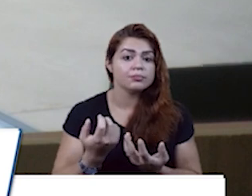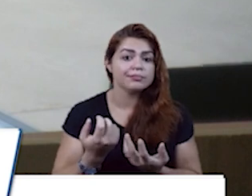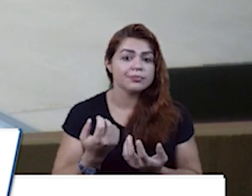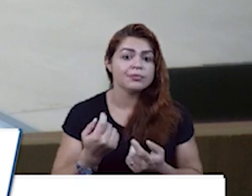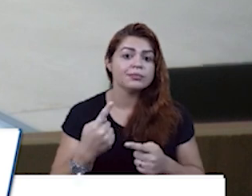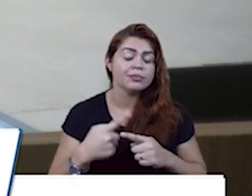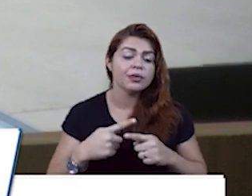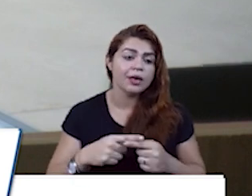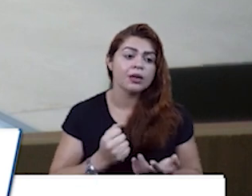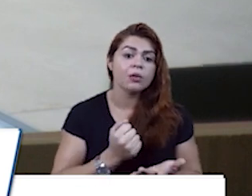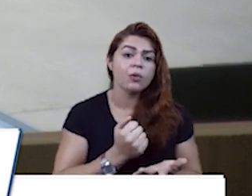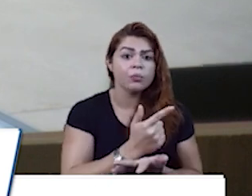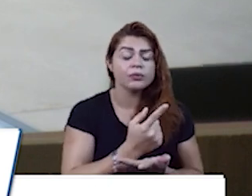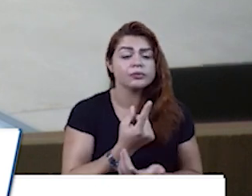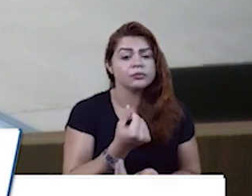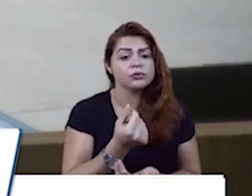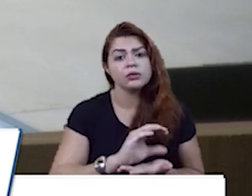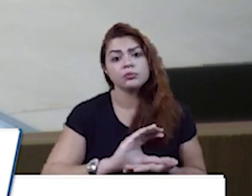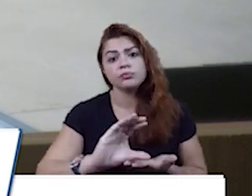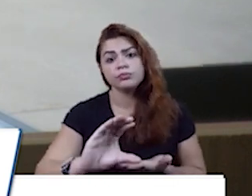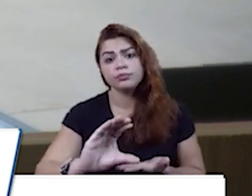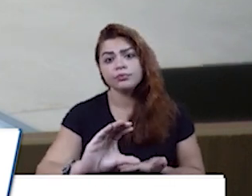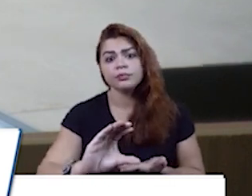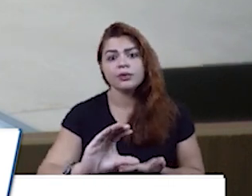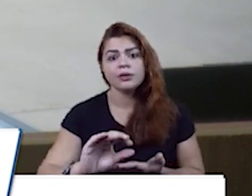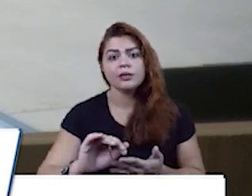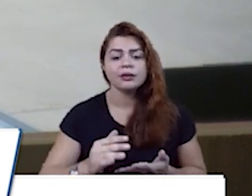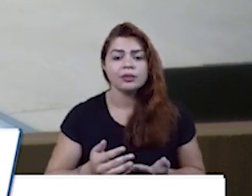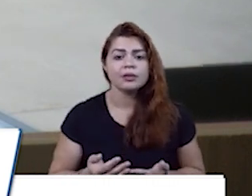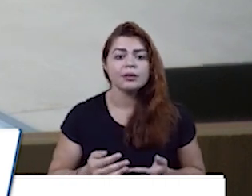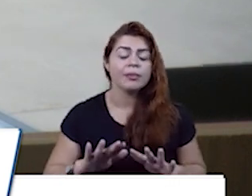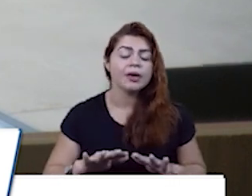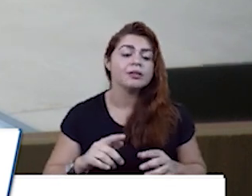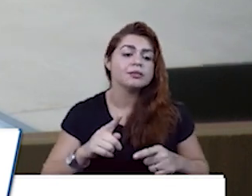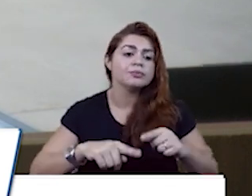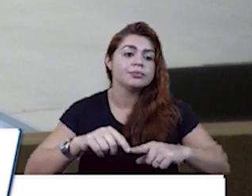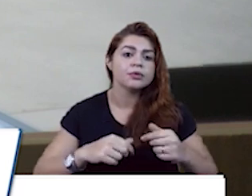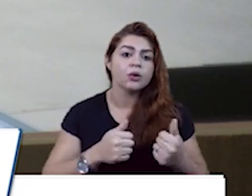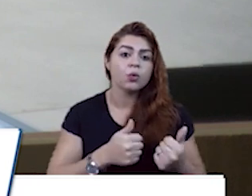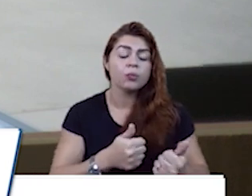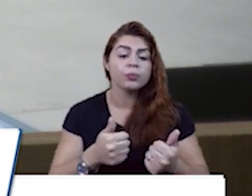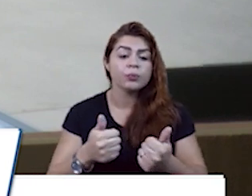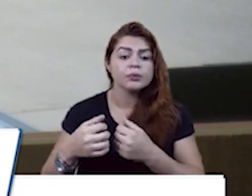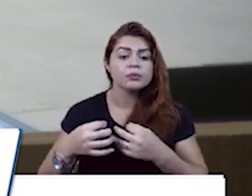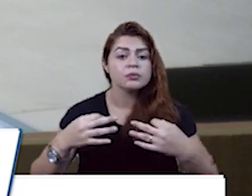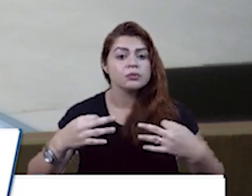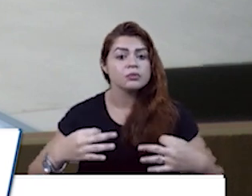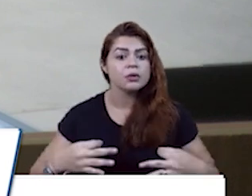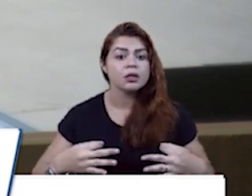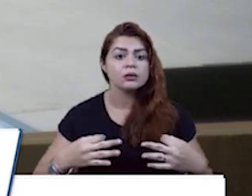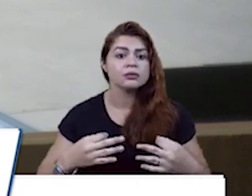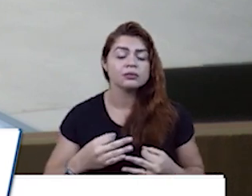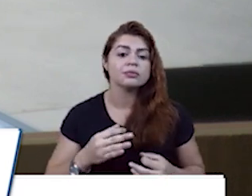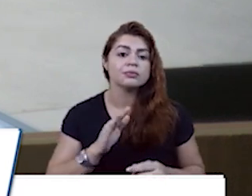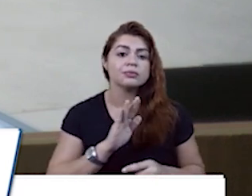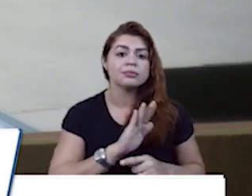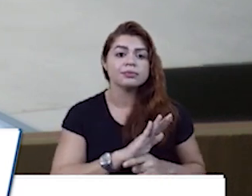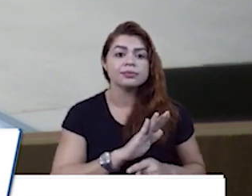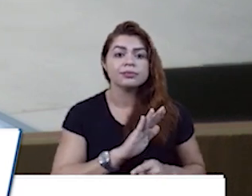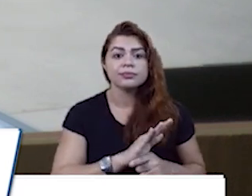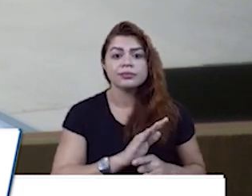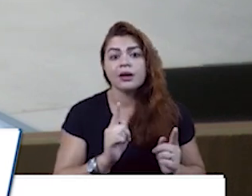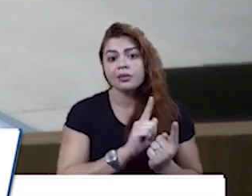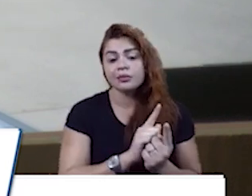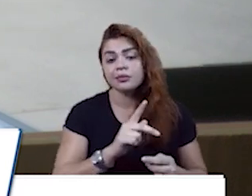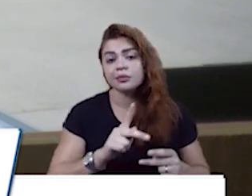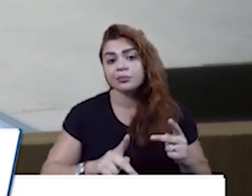E por que não vem um equipamento adequado para atender a nossa população? Então, é uma coisa também que a gente tem que buscar